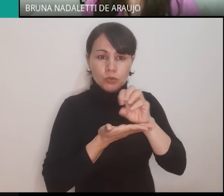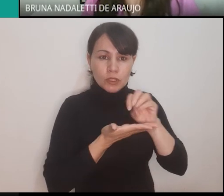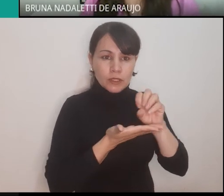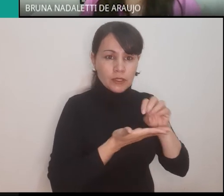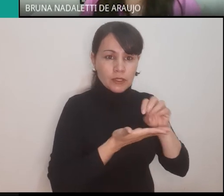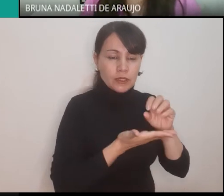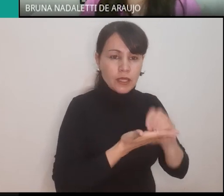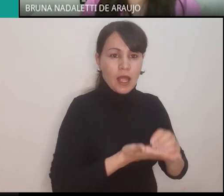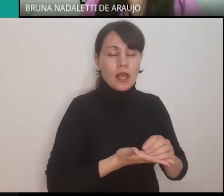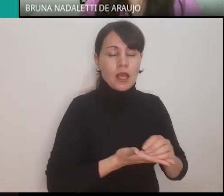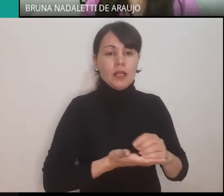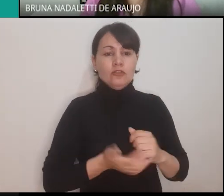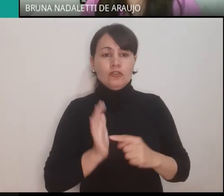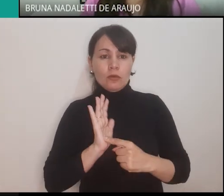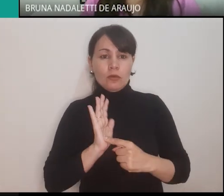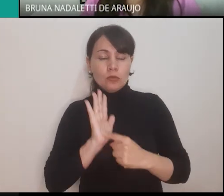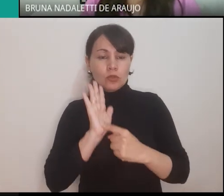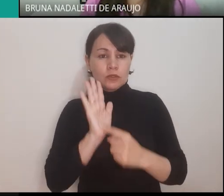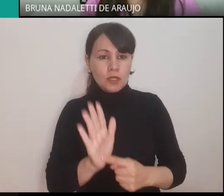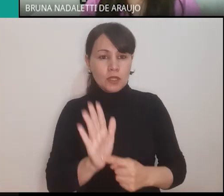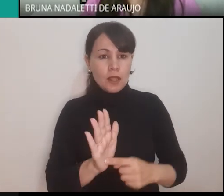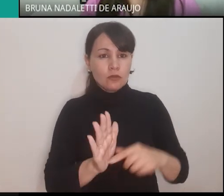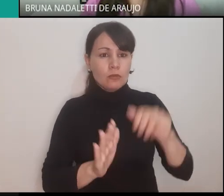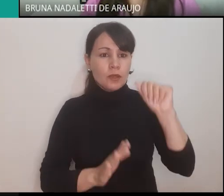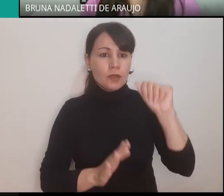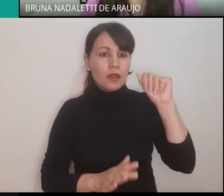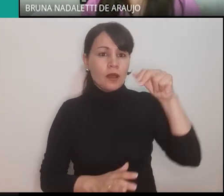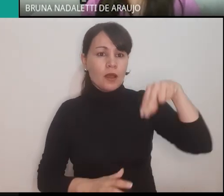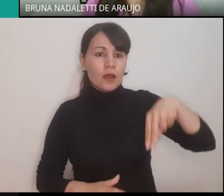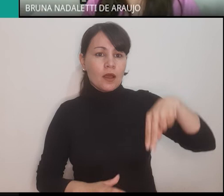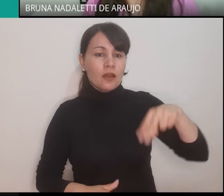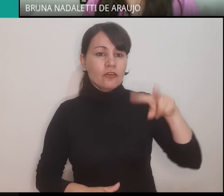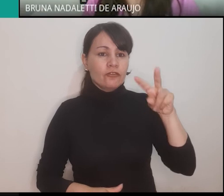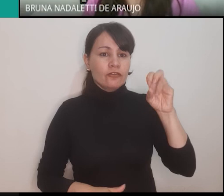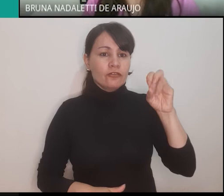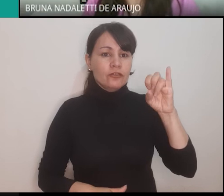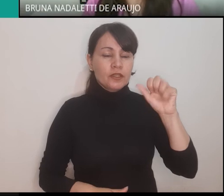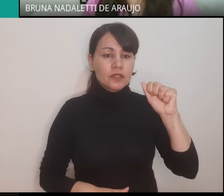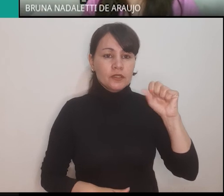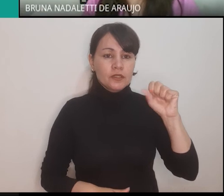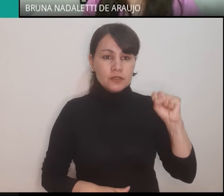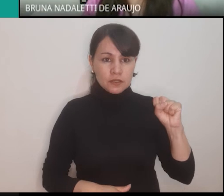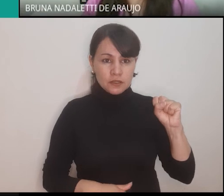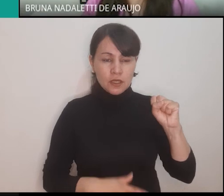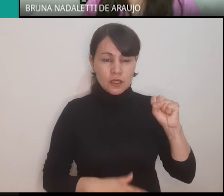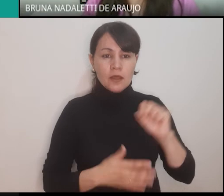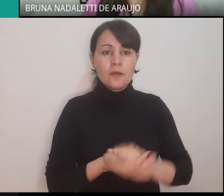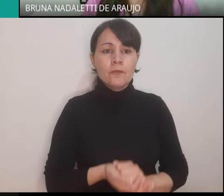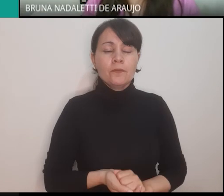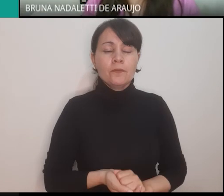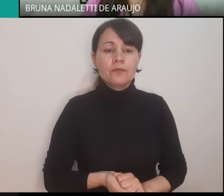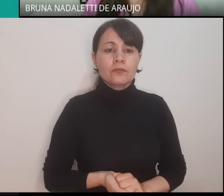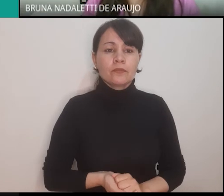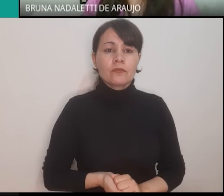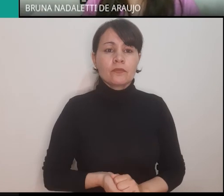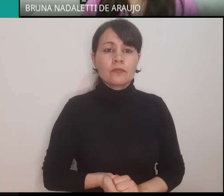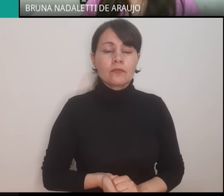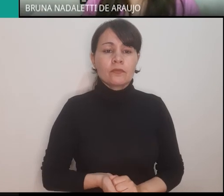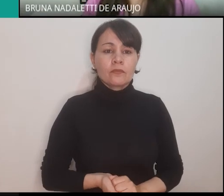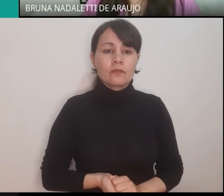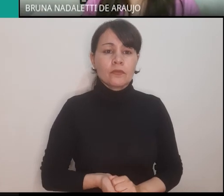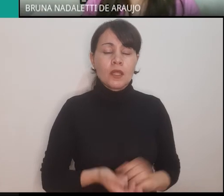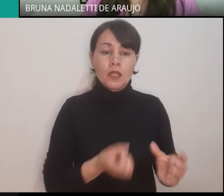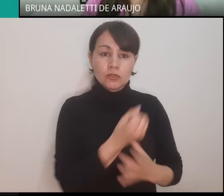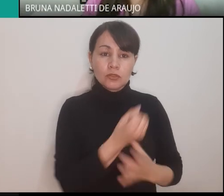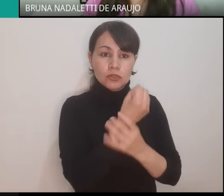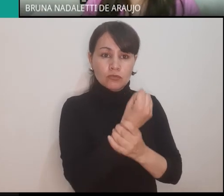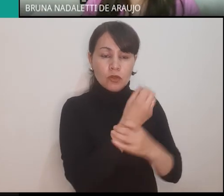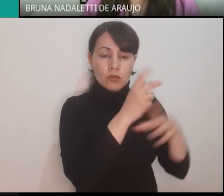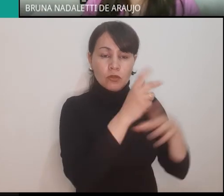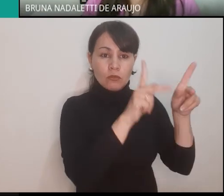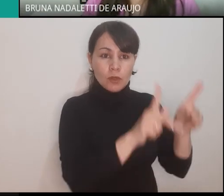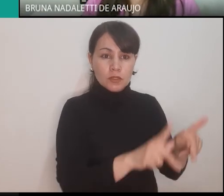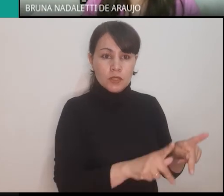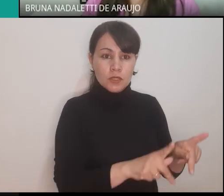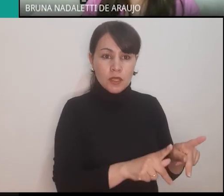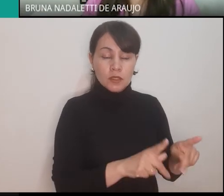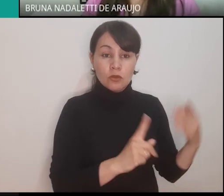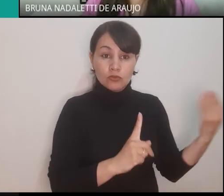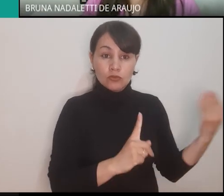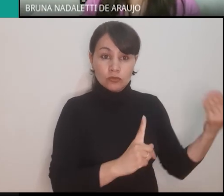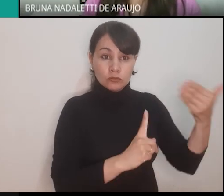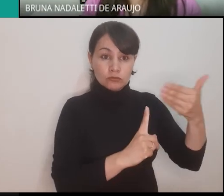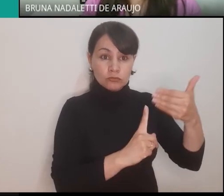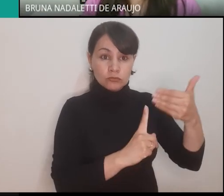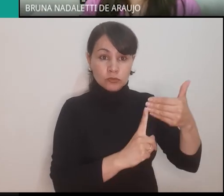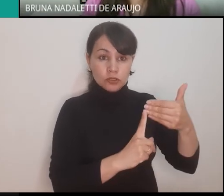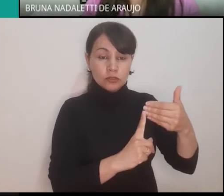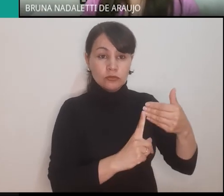é orientado pela Anvisa, a partir do Programa Nacional de Segurança do Paciente, cujo objetivo dele